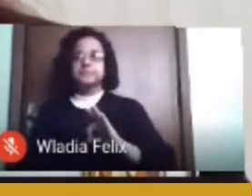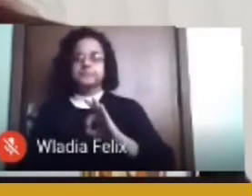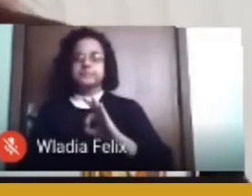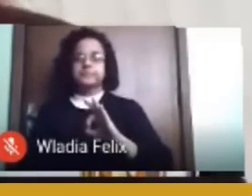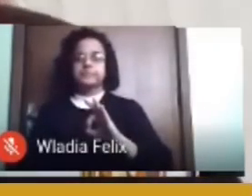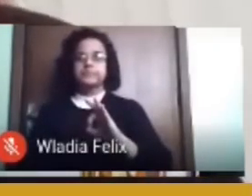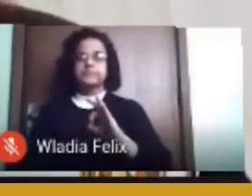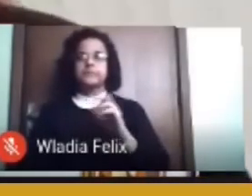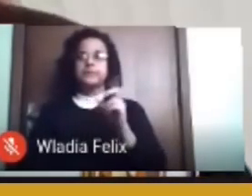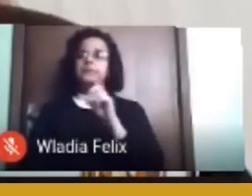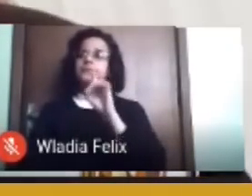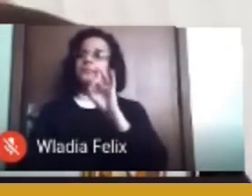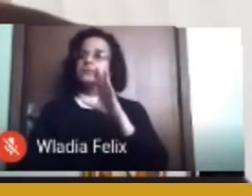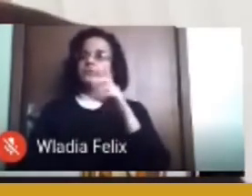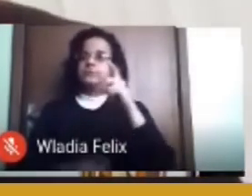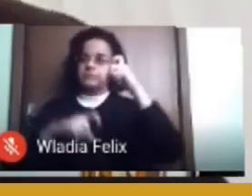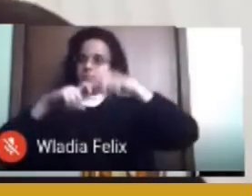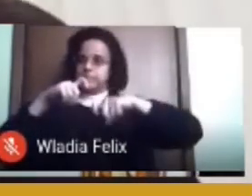residências. Então, nós teríamos aqui